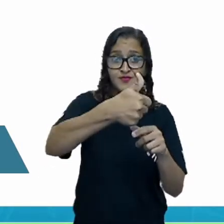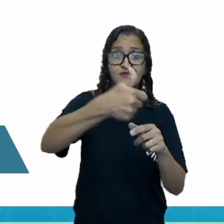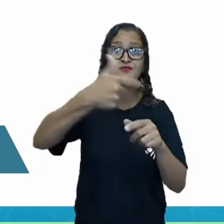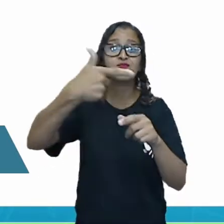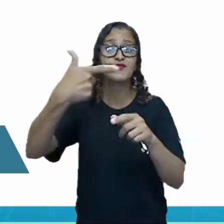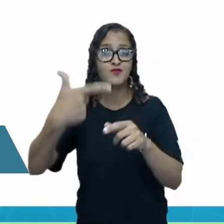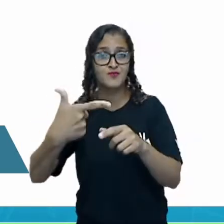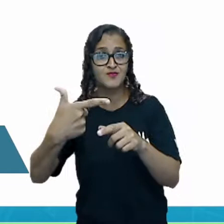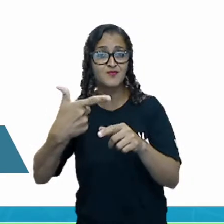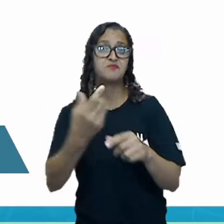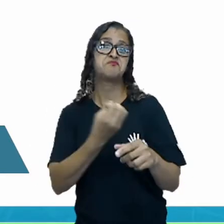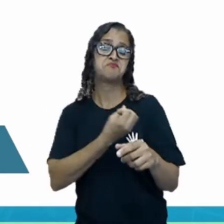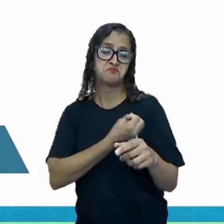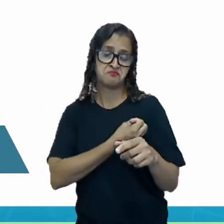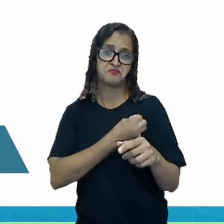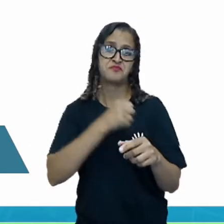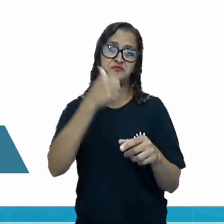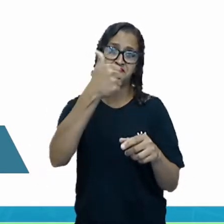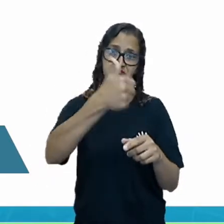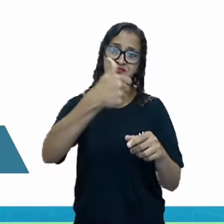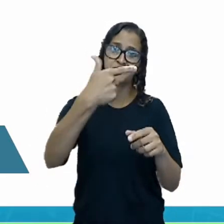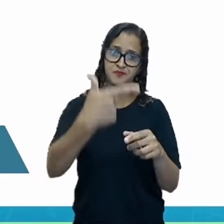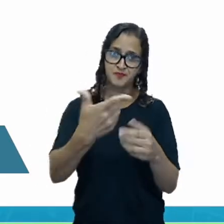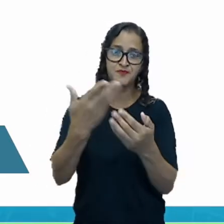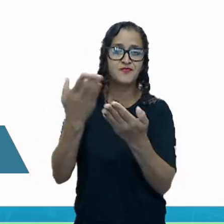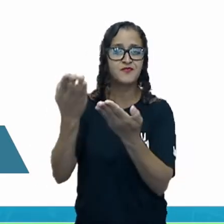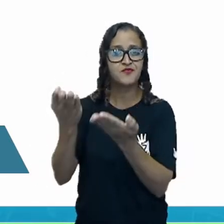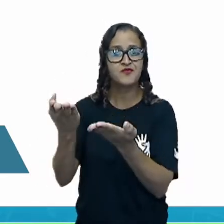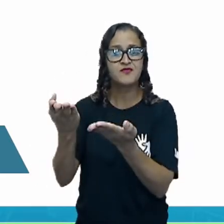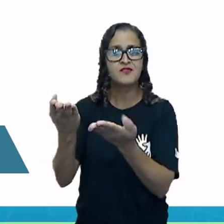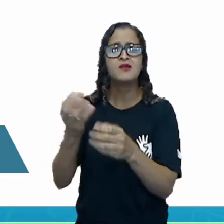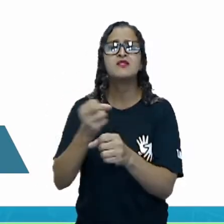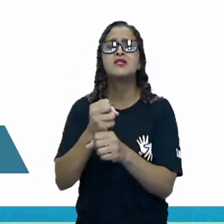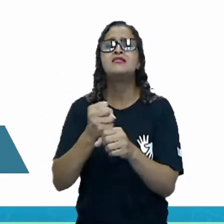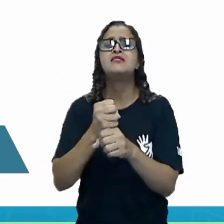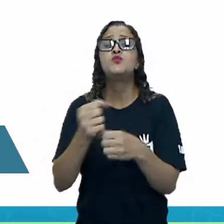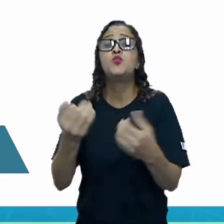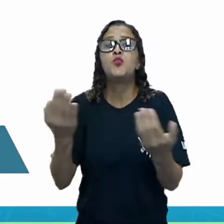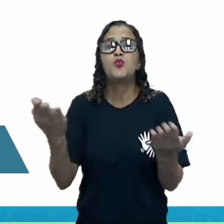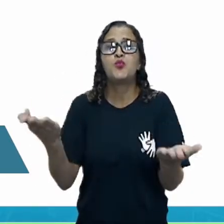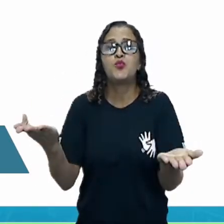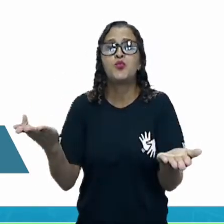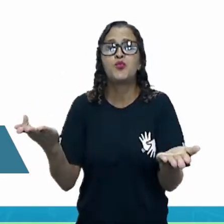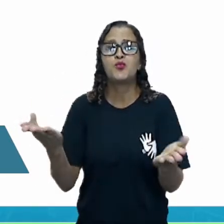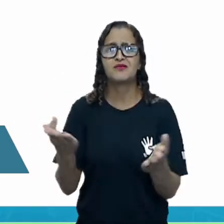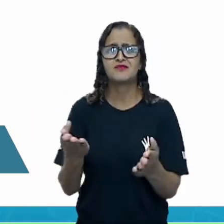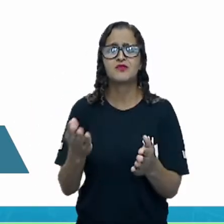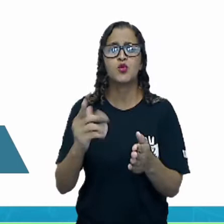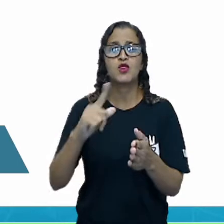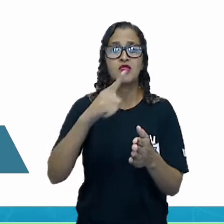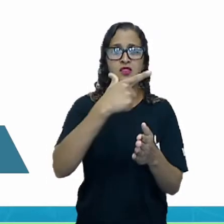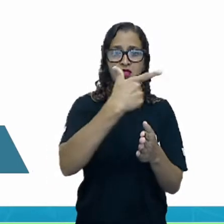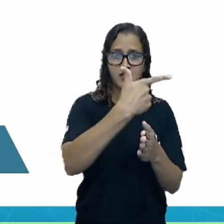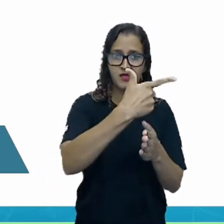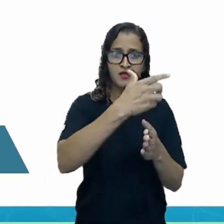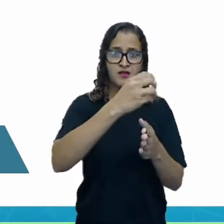formei 12. Em que ano que nós estamos?